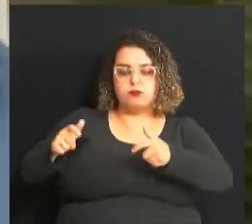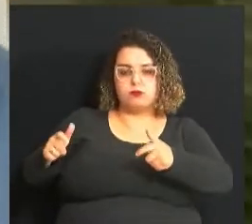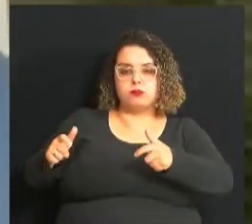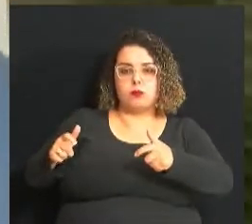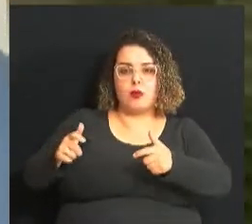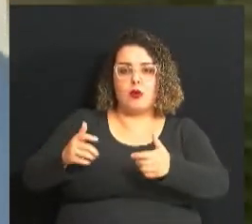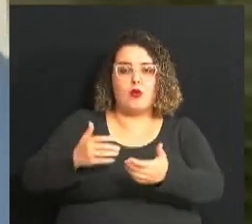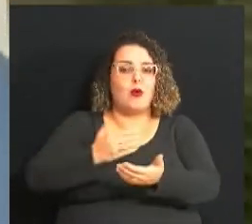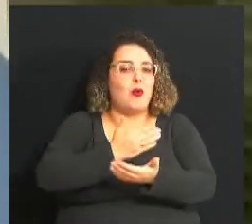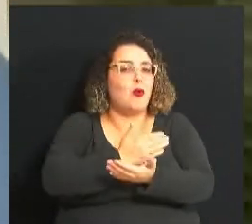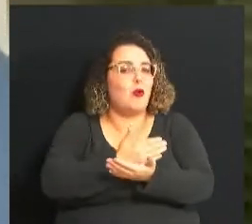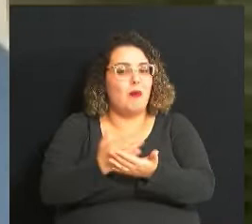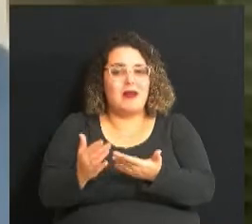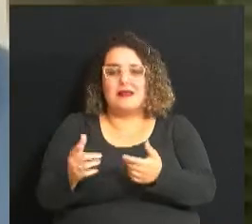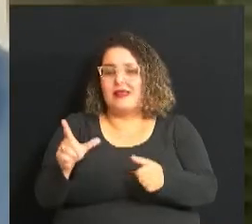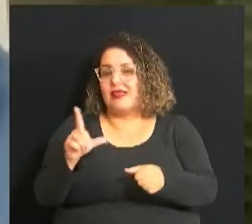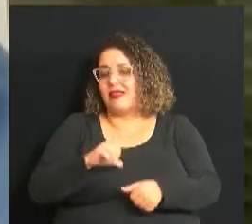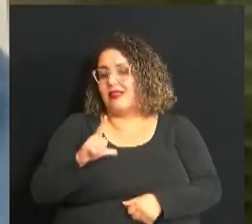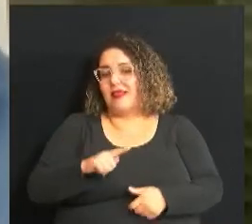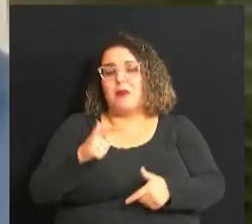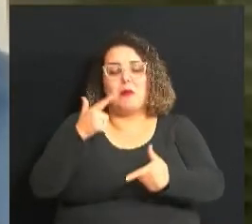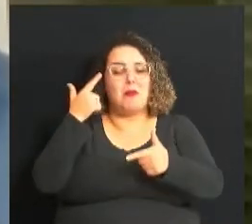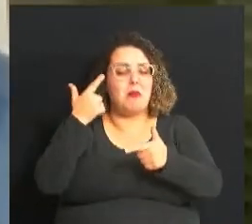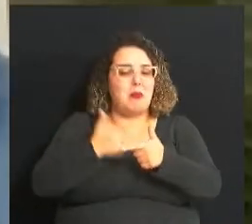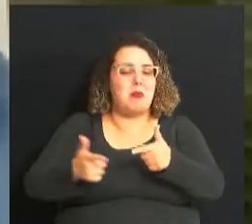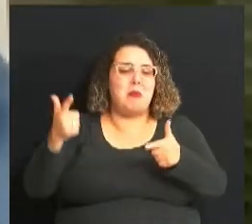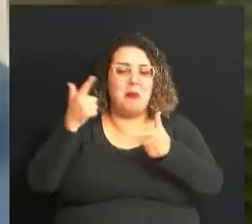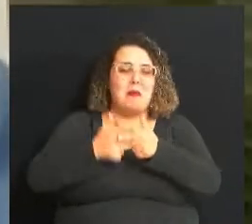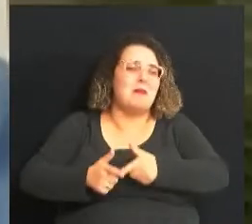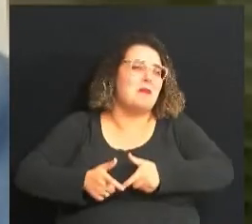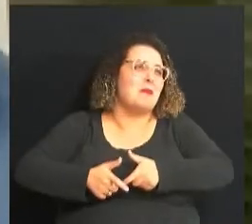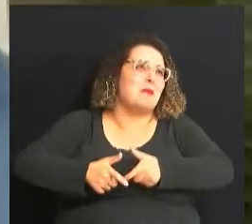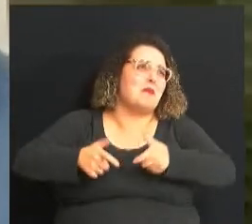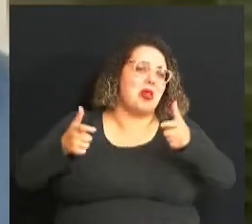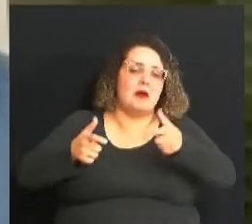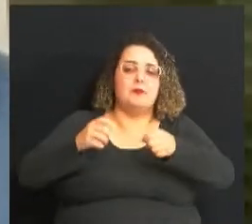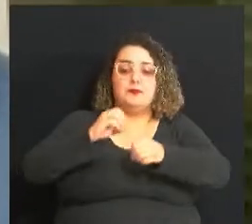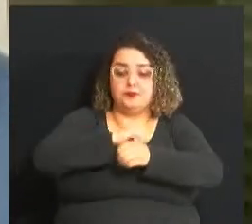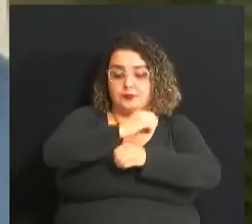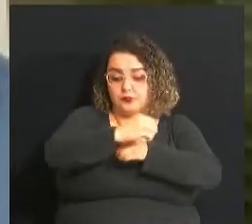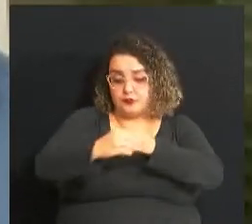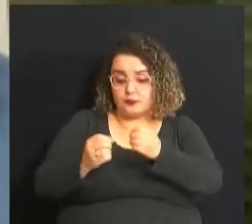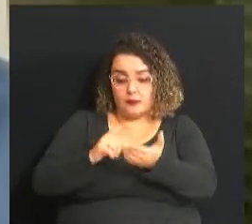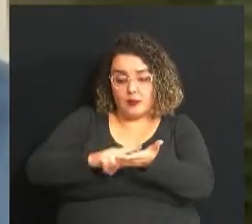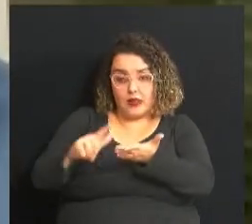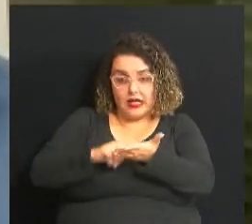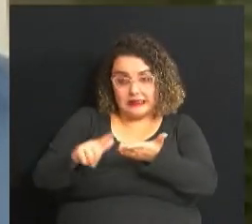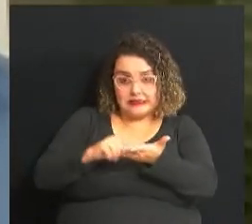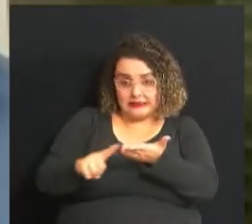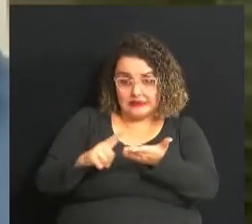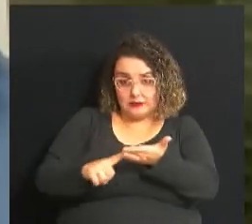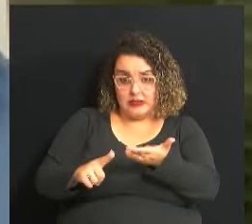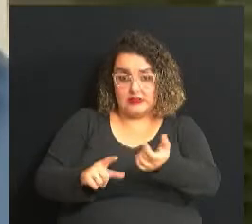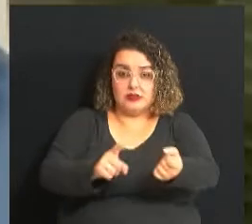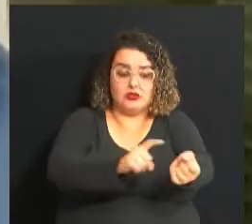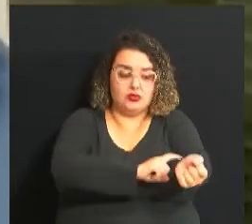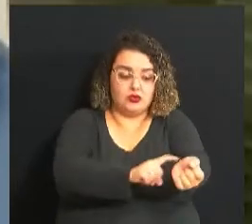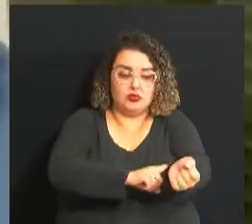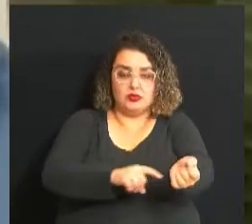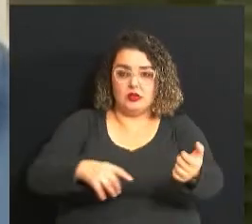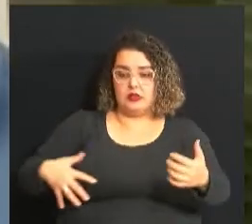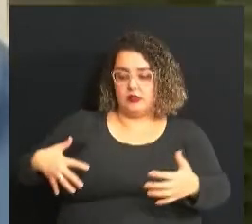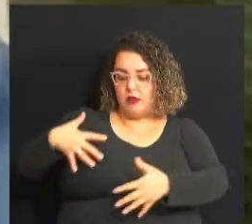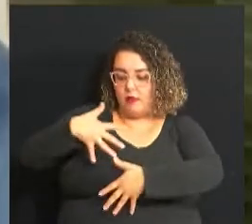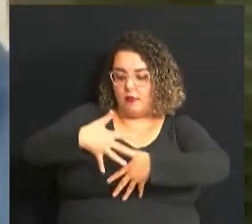hepatócitos, que são as células que funcionam para, digamos, essa limpeza do sangue que circula no fígado.